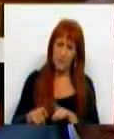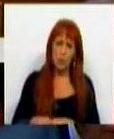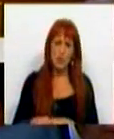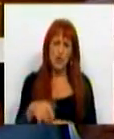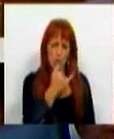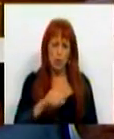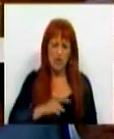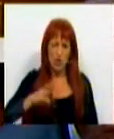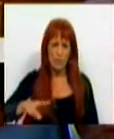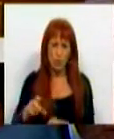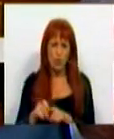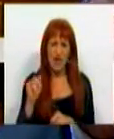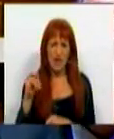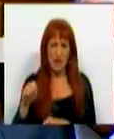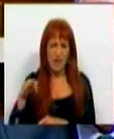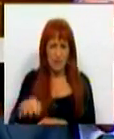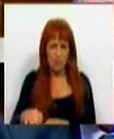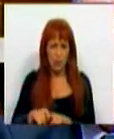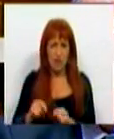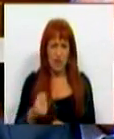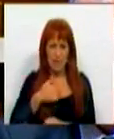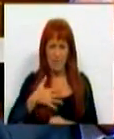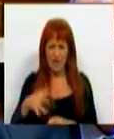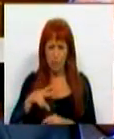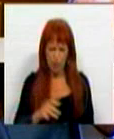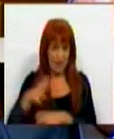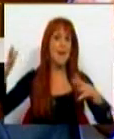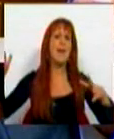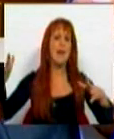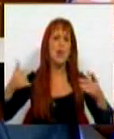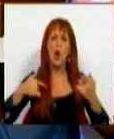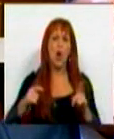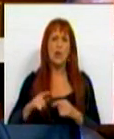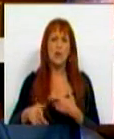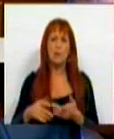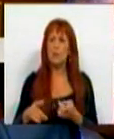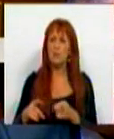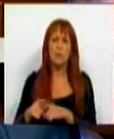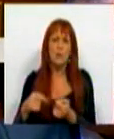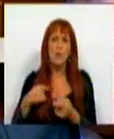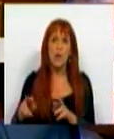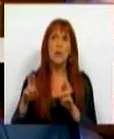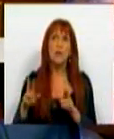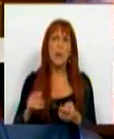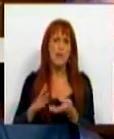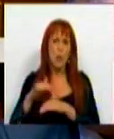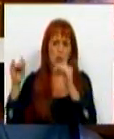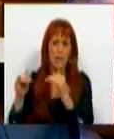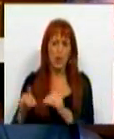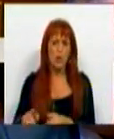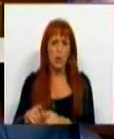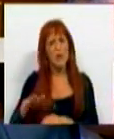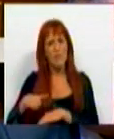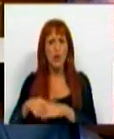os 200 milhões de euros em IRC para as grandes empresas portuguesas que nós, se não se importarem, preferimos não continuar a baixar